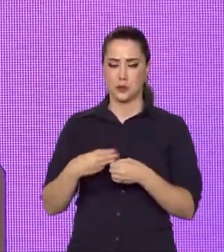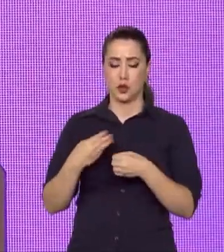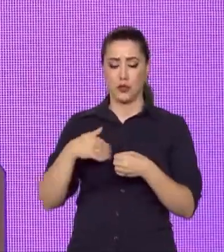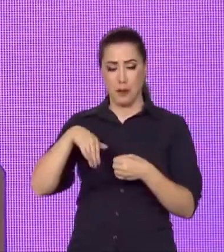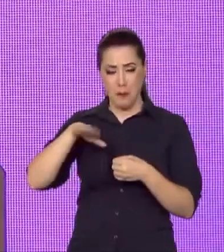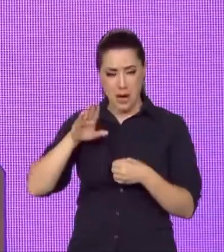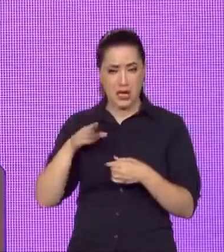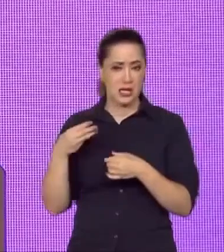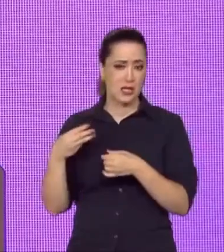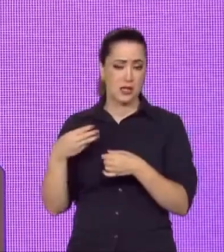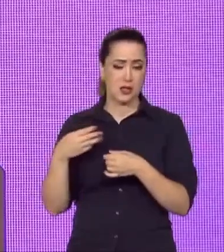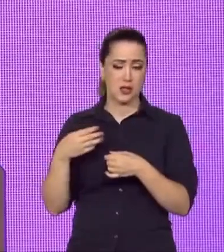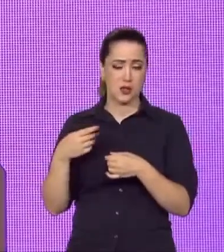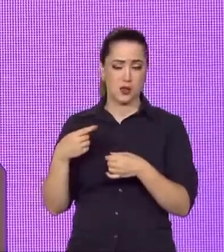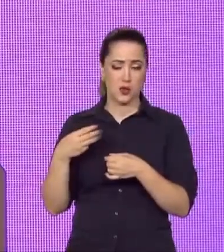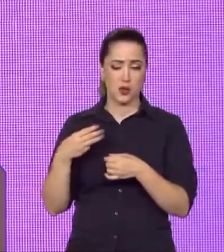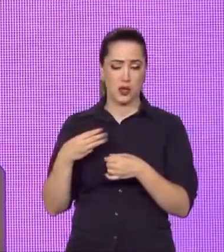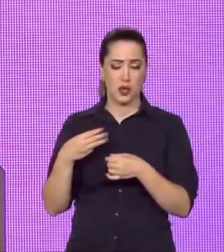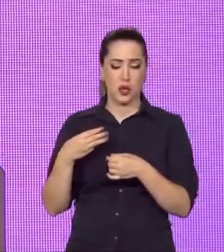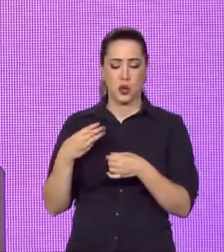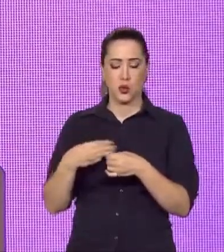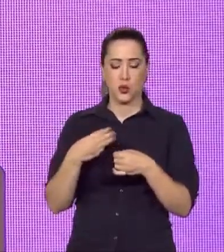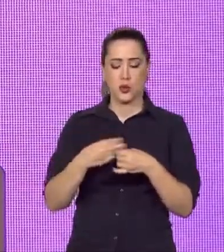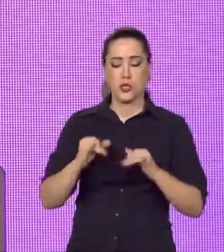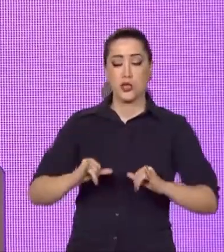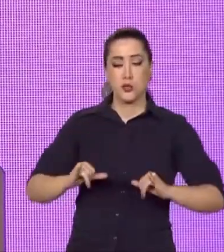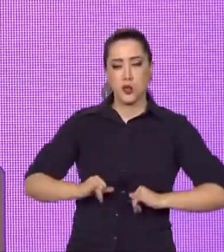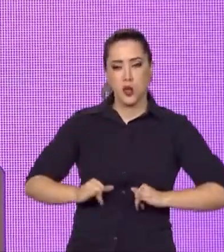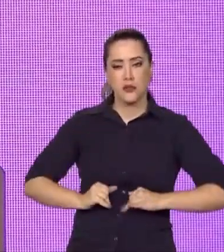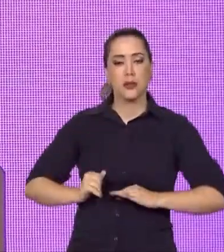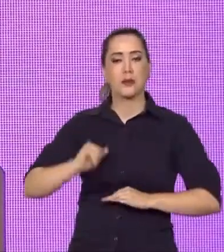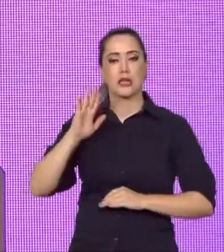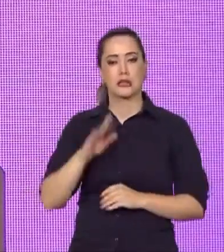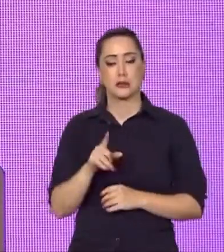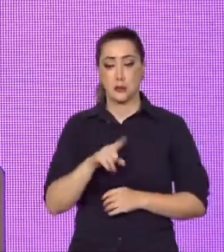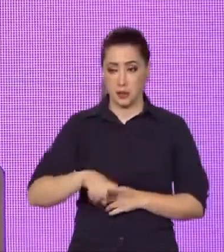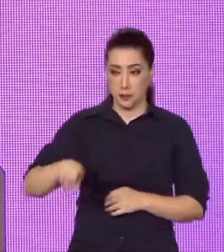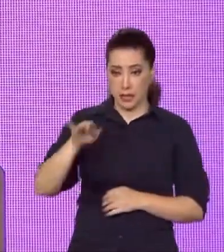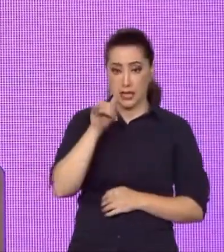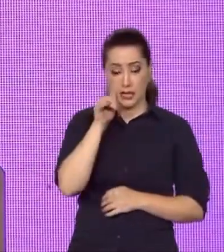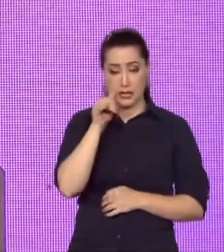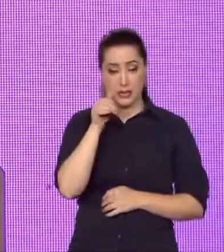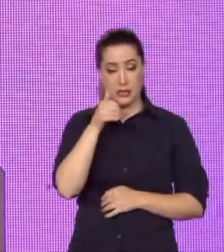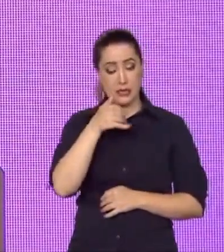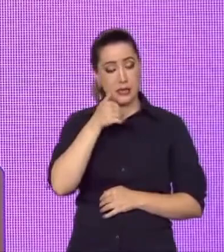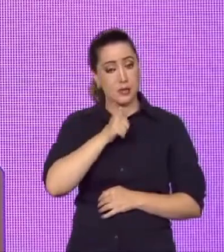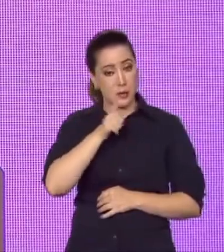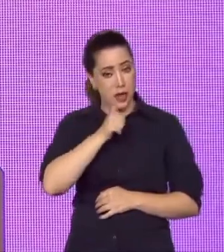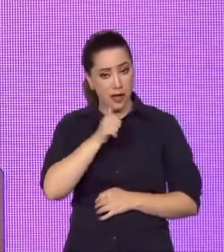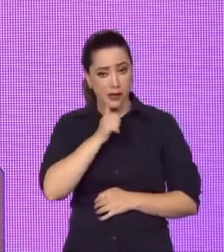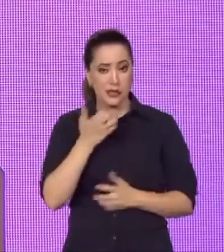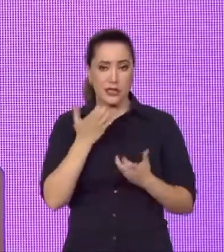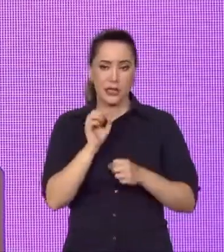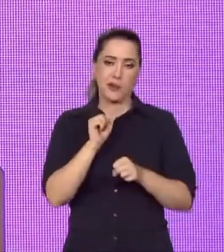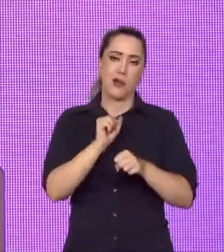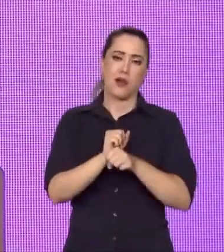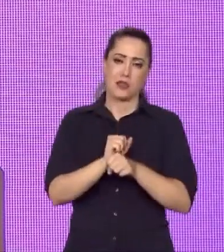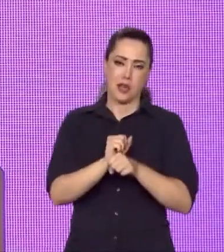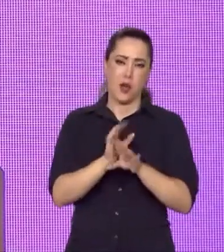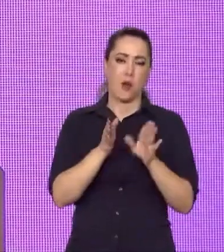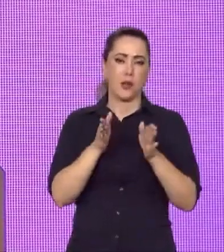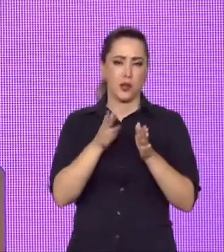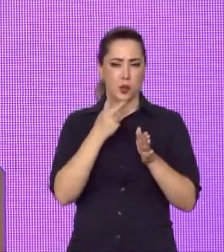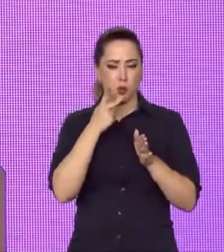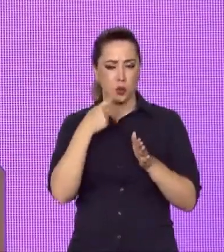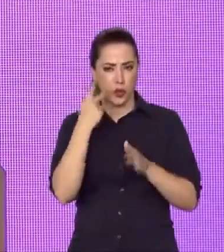Para essas mulheres eu digo, vamos resistir juntas, vamos continuar ocupando e abrindo nosso espaço. Nós somos